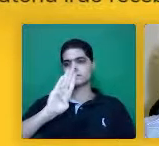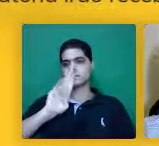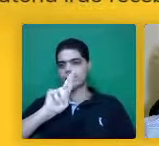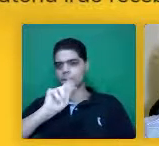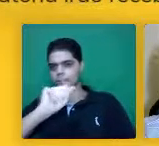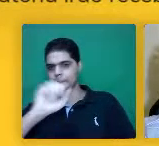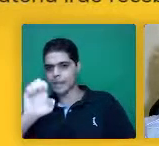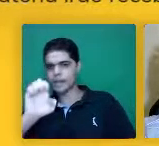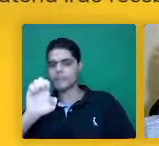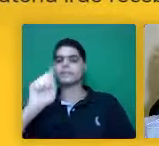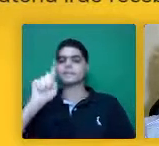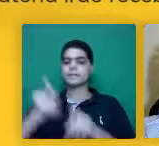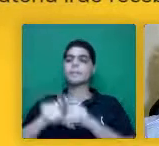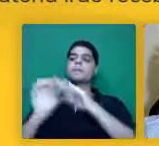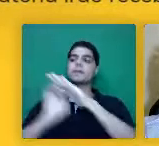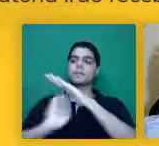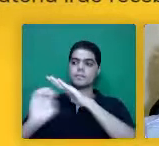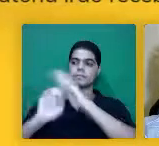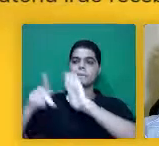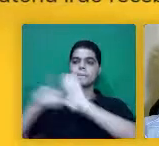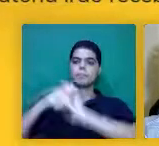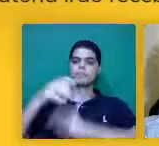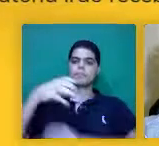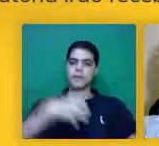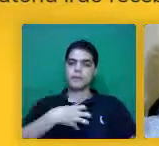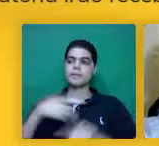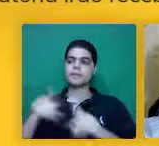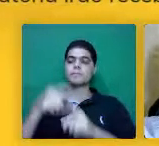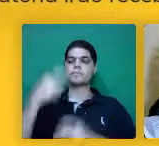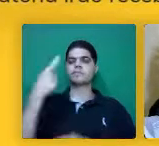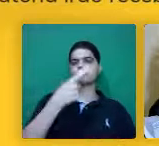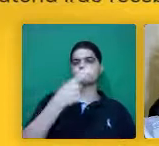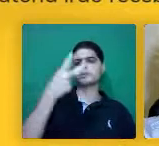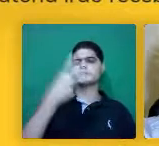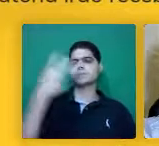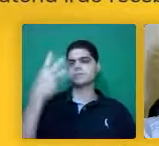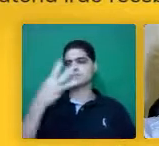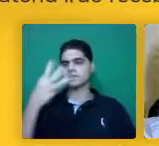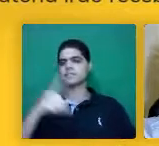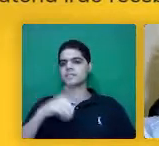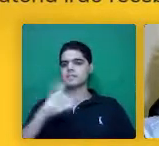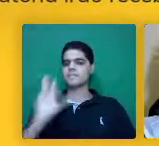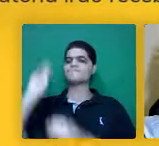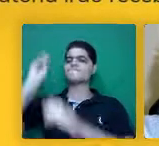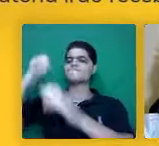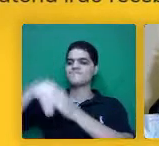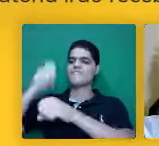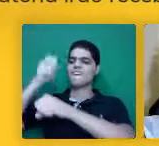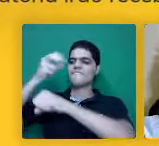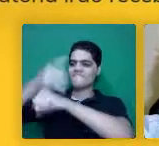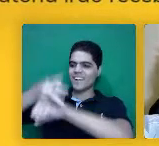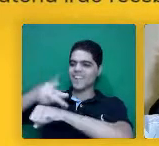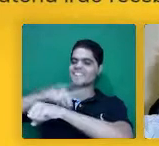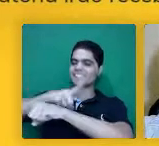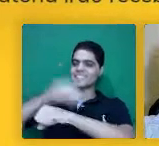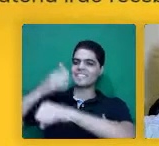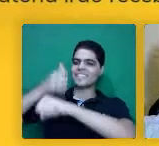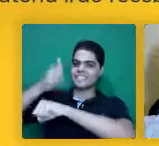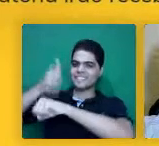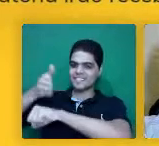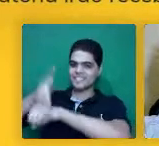Bahia, que vai destinar aí para os primeiros lugares uma vaga no programa deles, para acelerar, vai ser um programa ali de